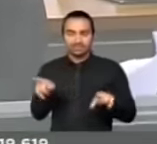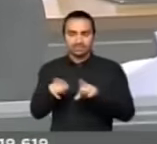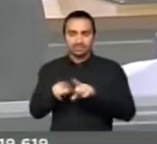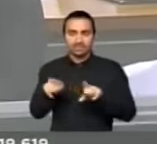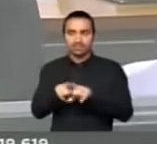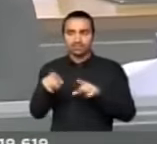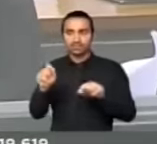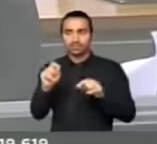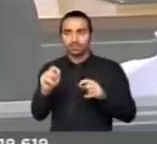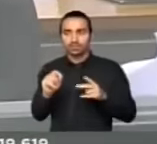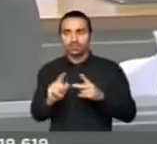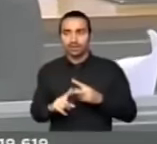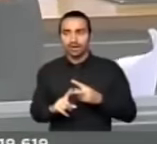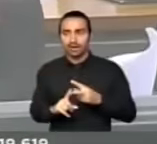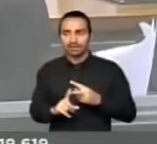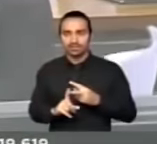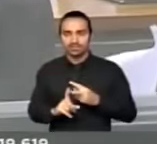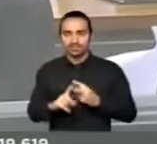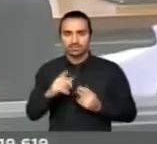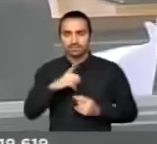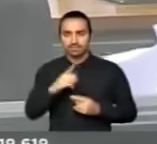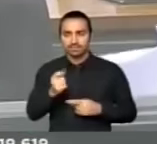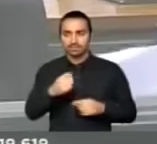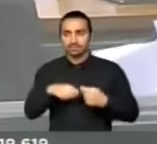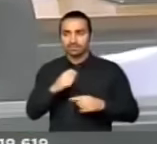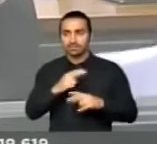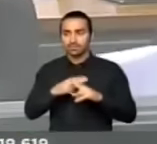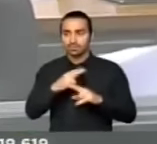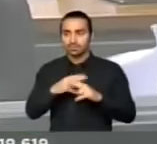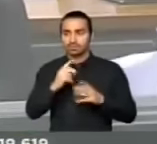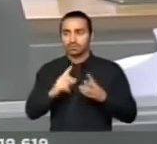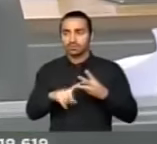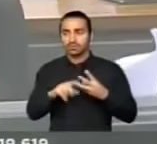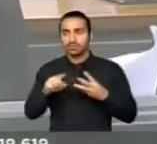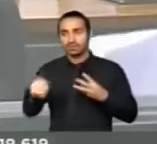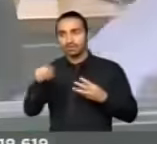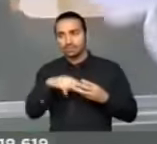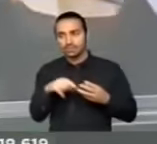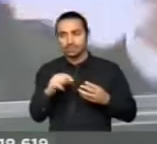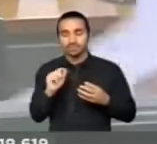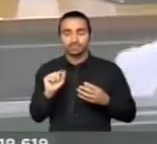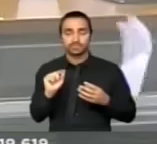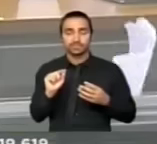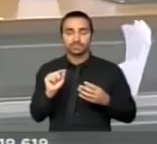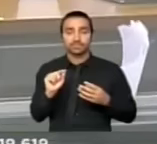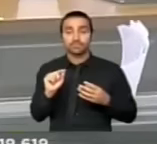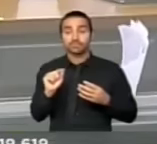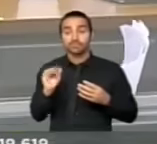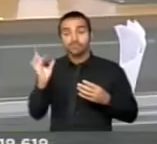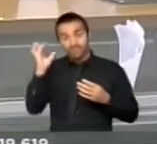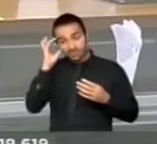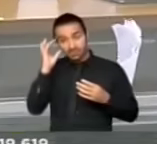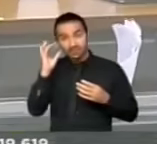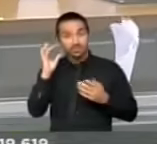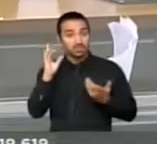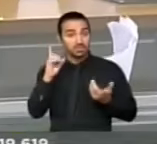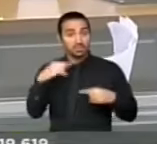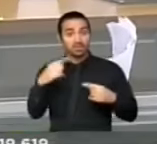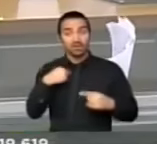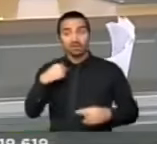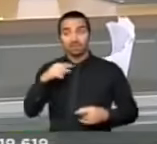para o Banco do Brasil, para a Caixa Econômica, passar para o Bolsa Família, para Minha Casa Minha Vida, é capaz da Dilma sair por cima nessa